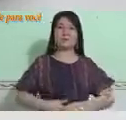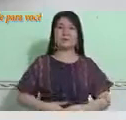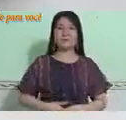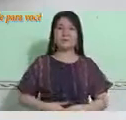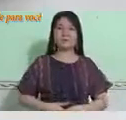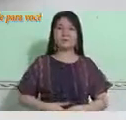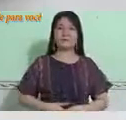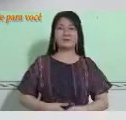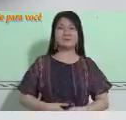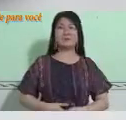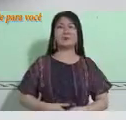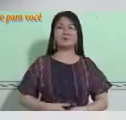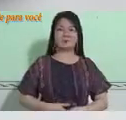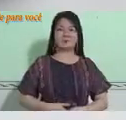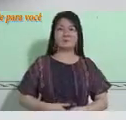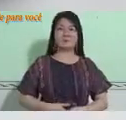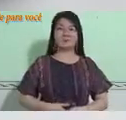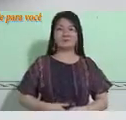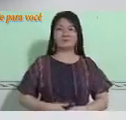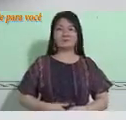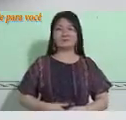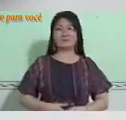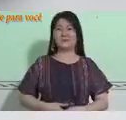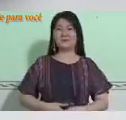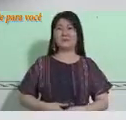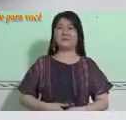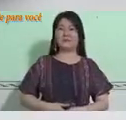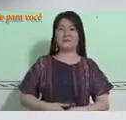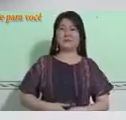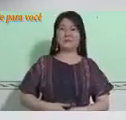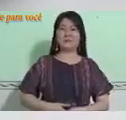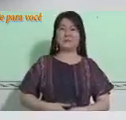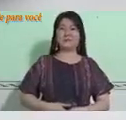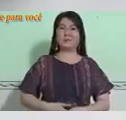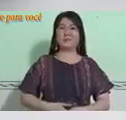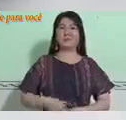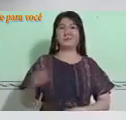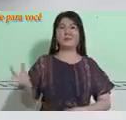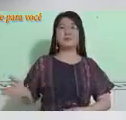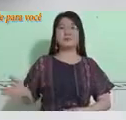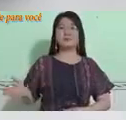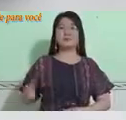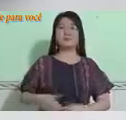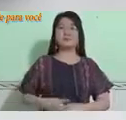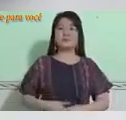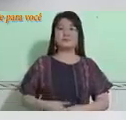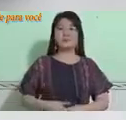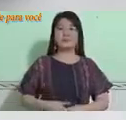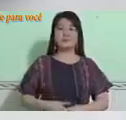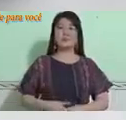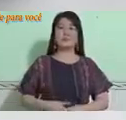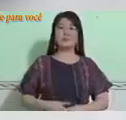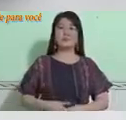para reagir a qualquer situação perigosa, sendo esta situação conhecida como ataque-fuga.